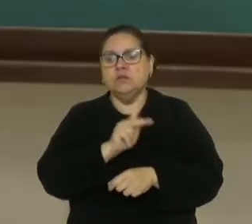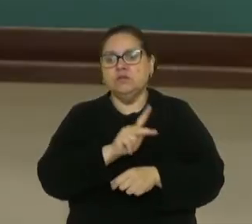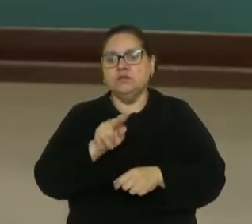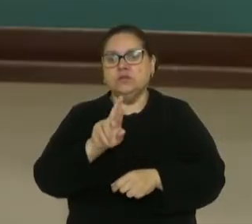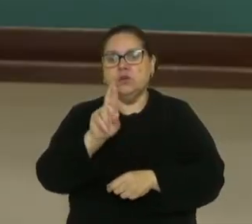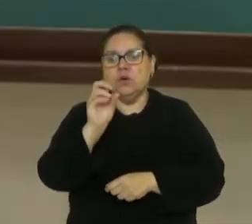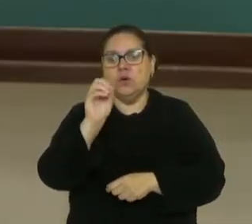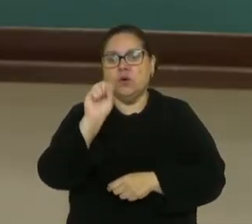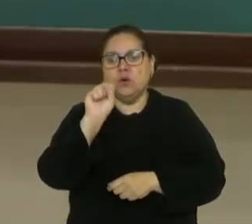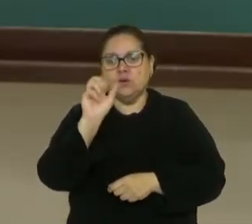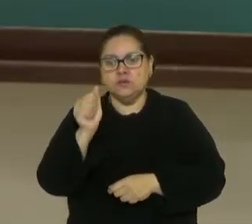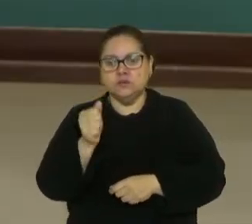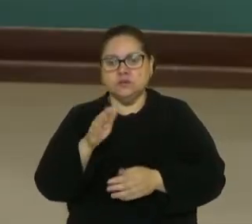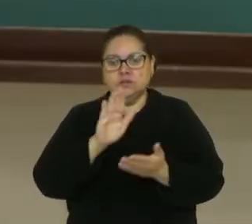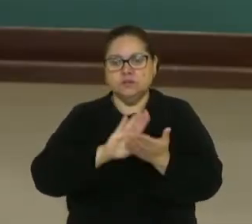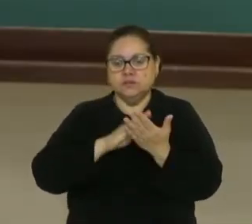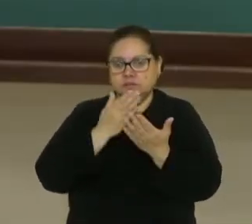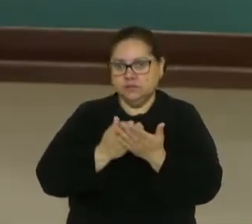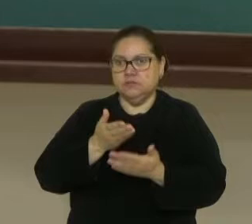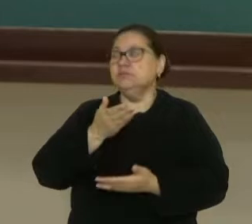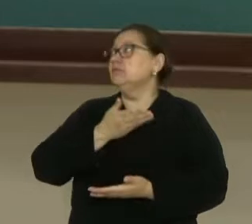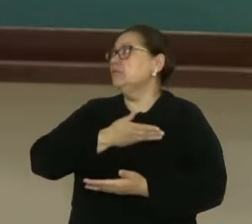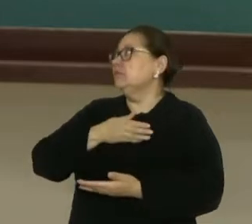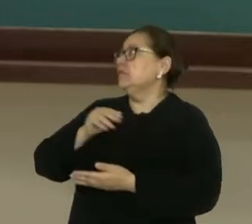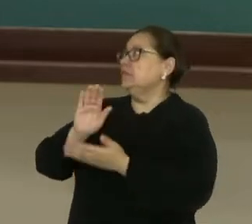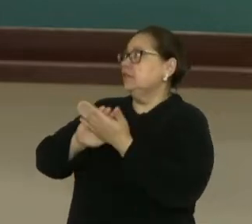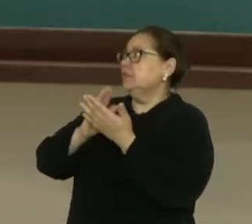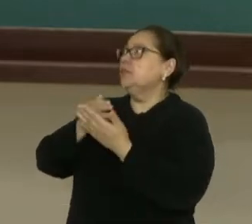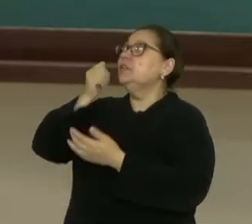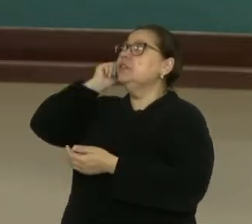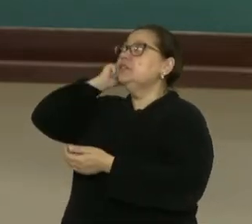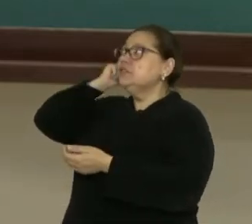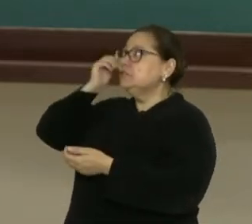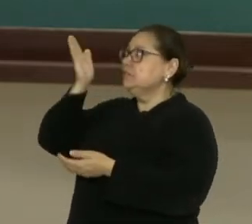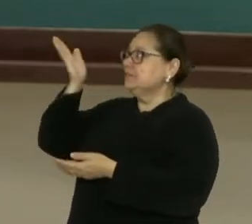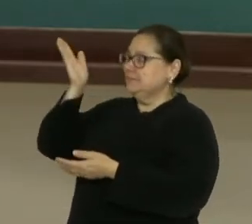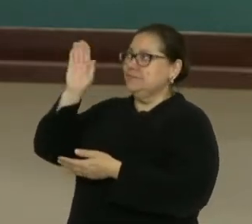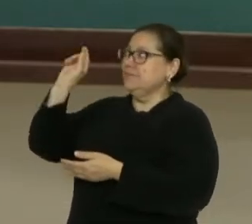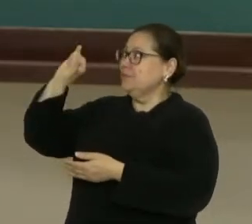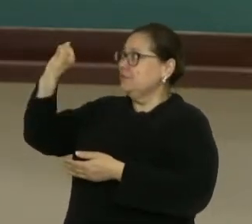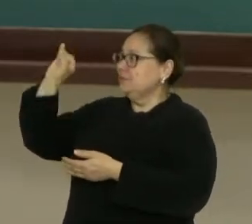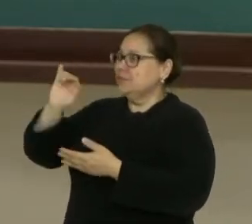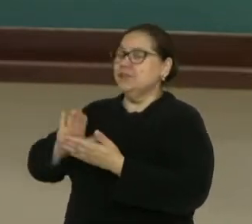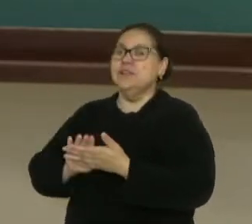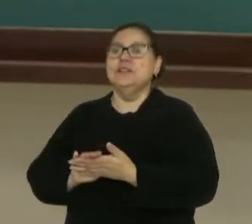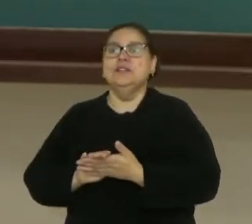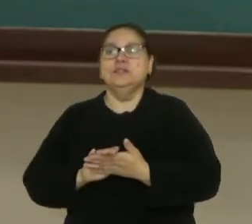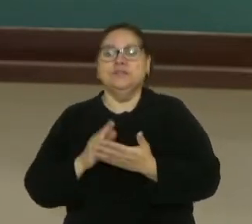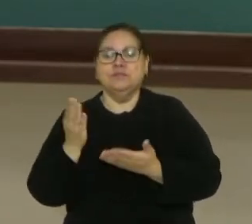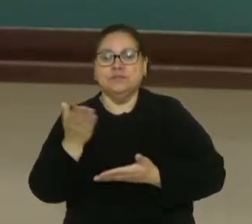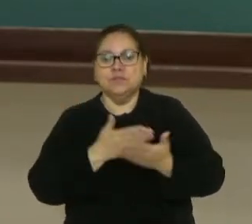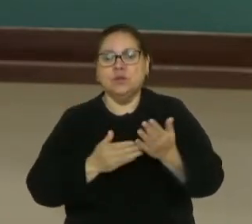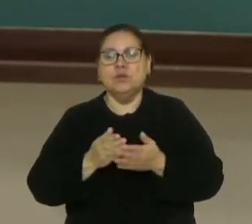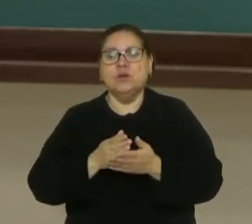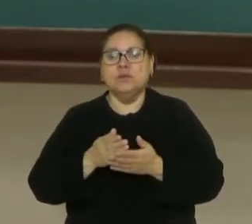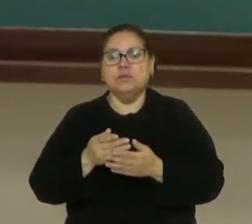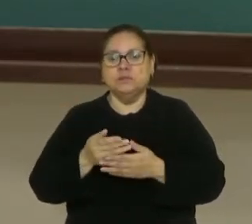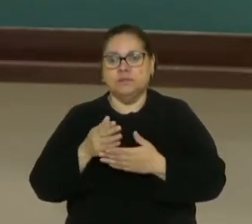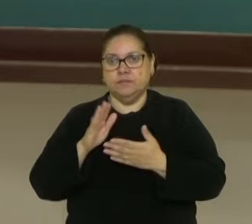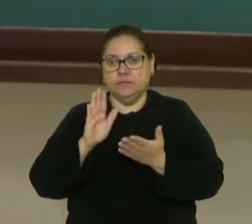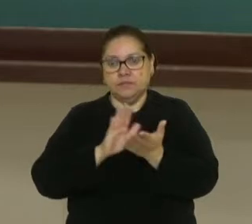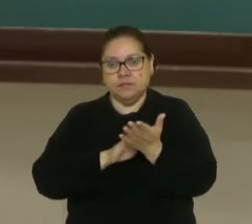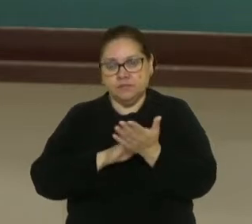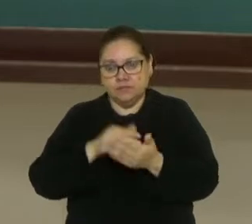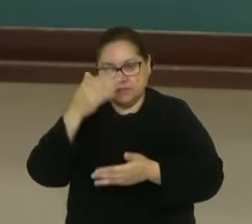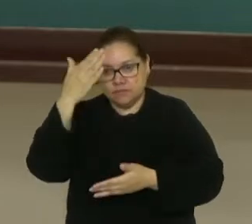Helena Bueno, estou aqui com a minha colega, a intérprete, que está fazendo nesse momento a docência compartilhada comigo. Parabenizo vocês